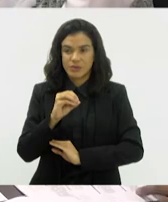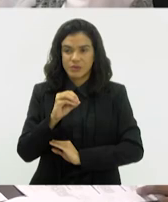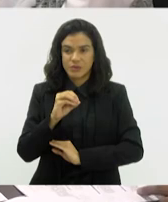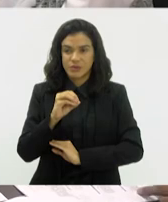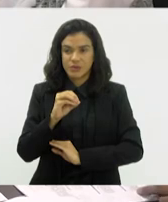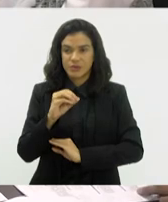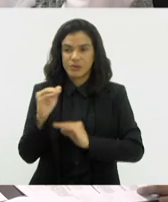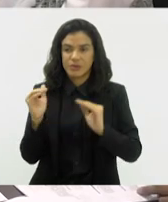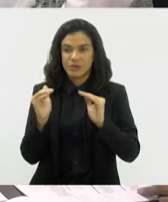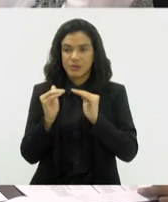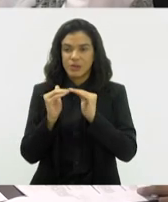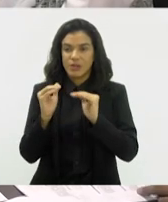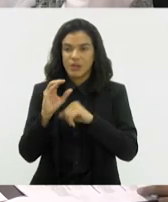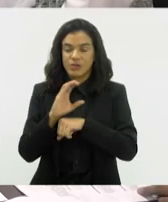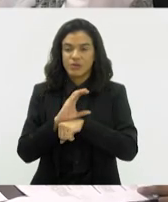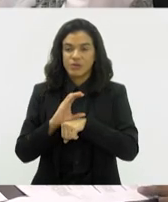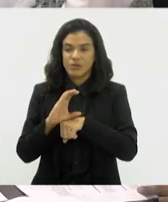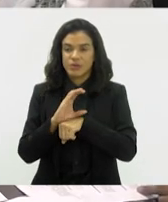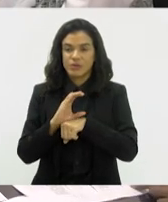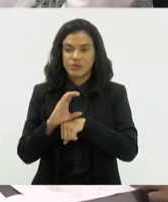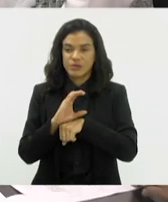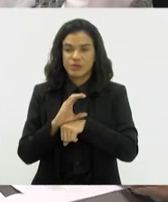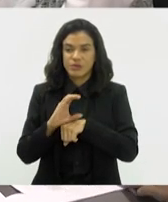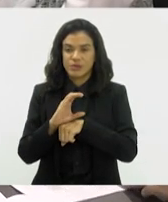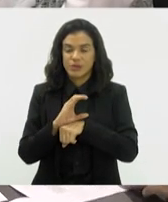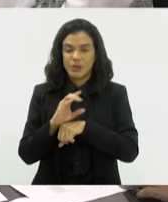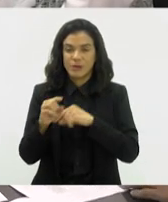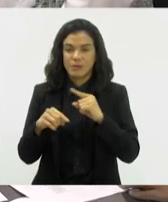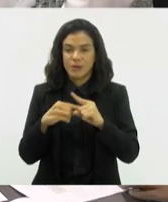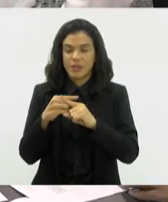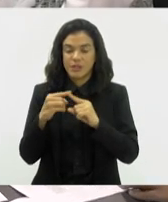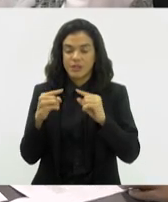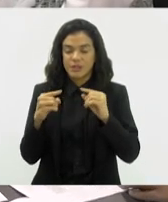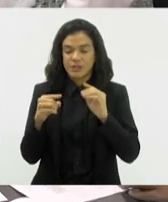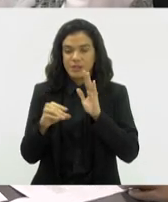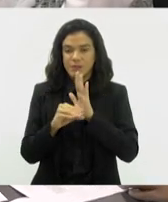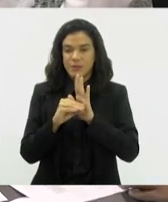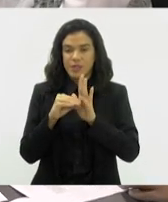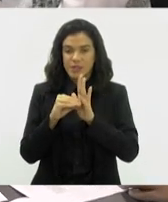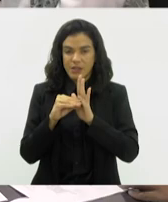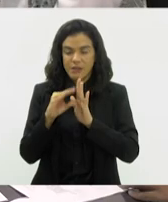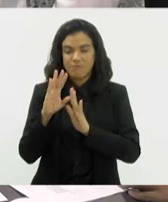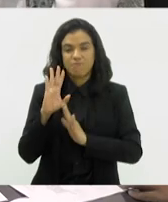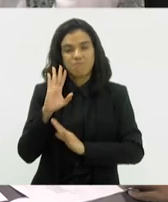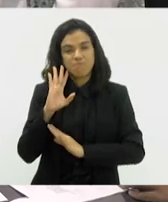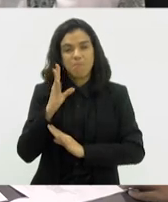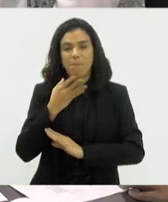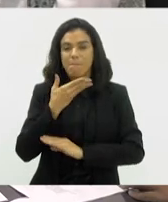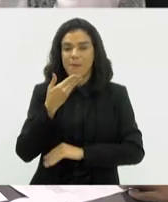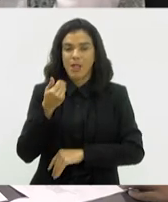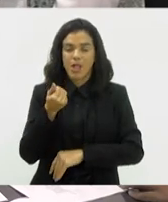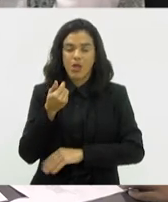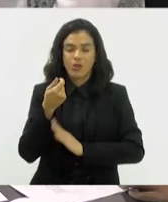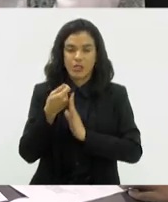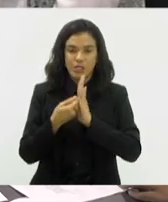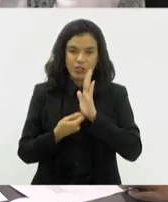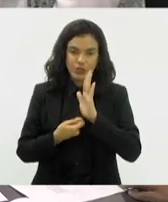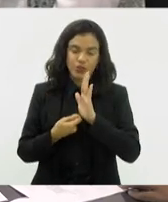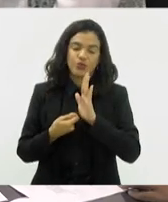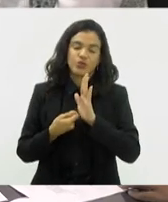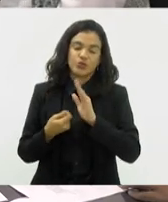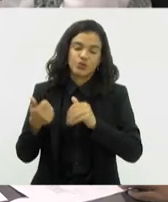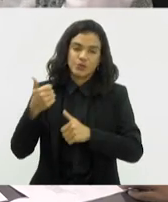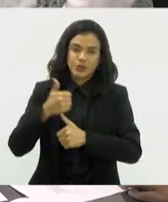pela constitucionalidade com emendas, concluindo por substitutivo.